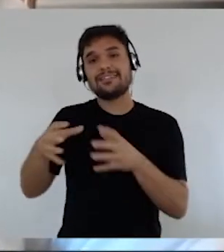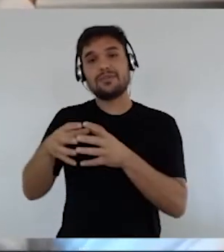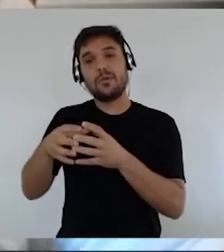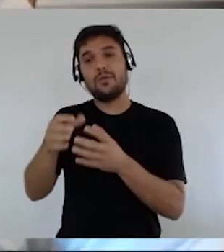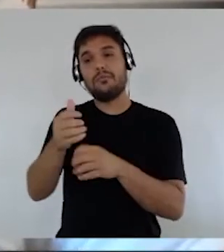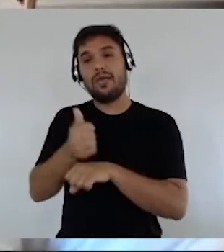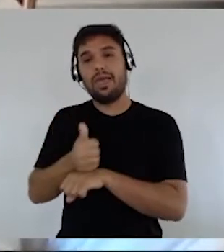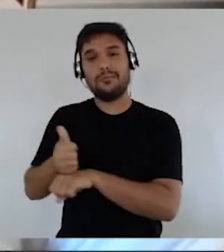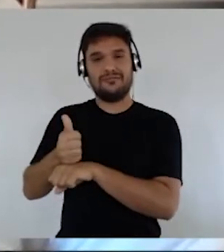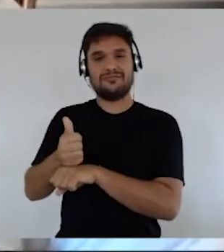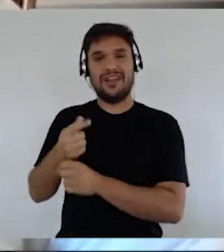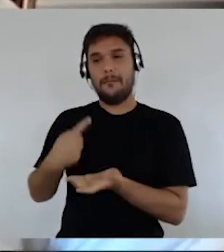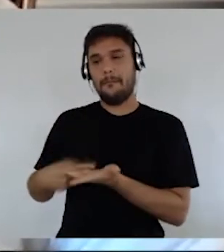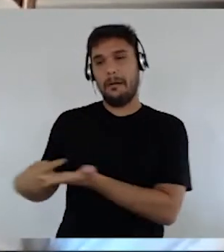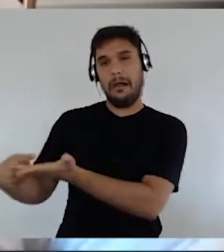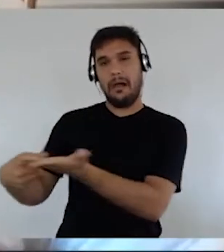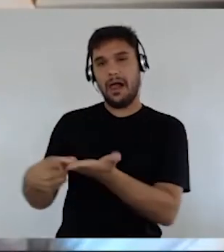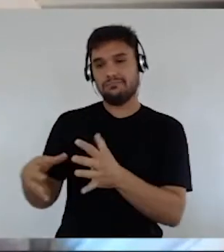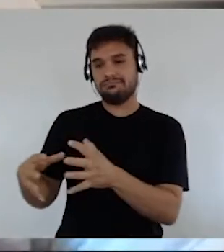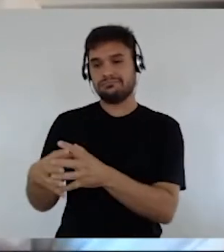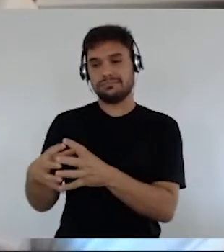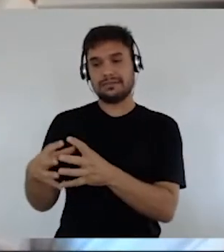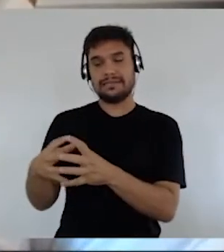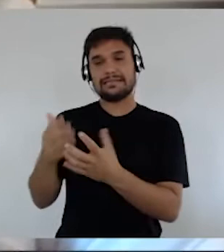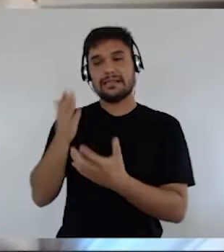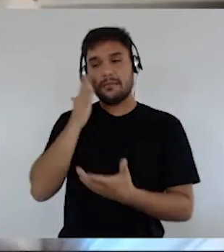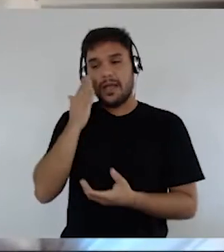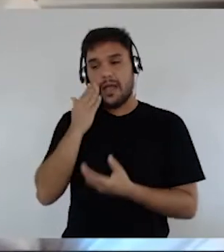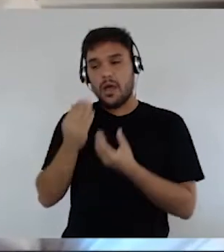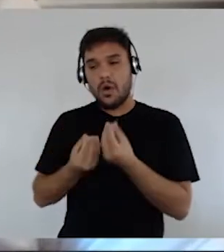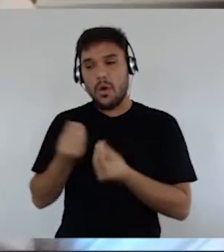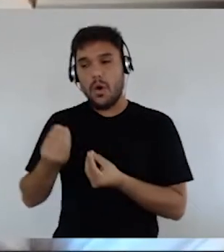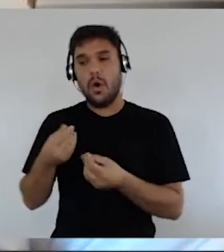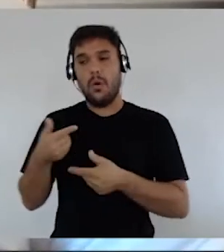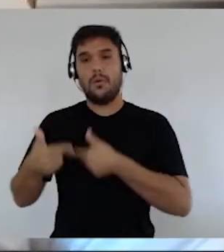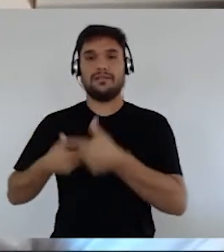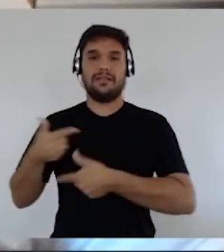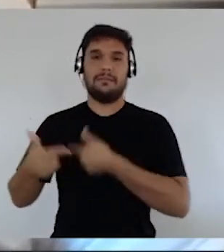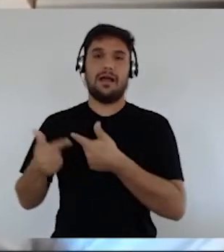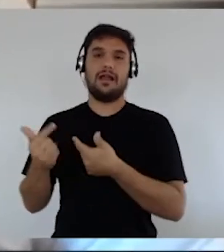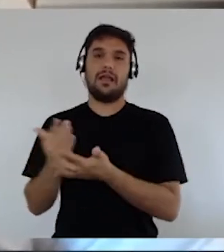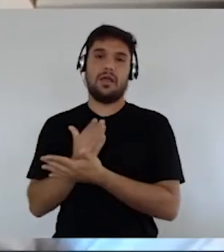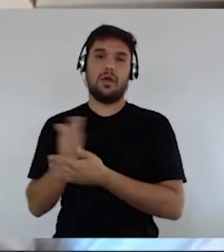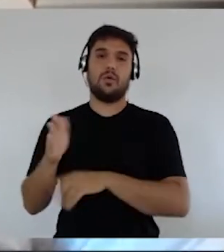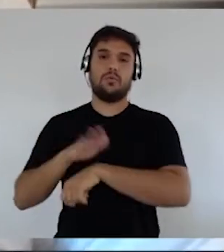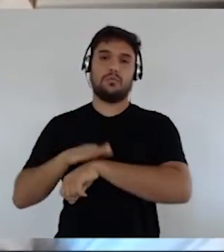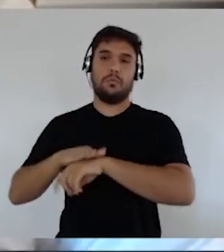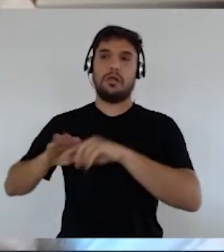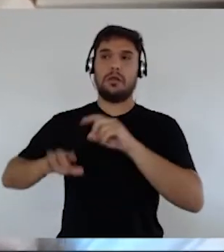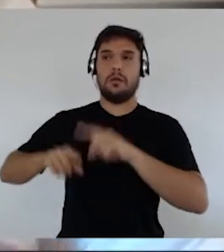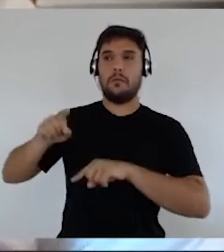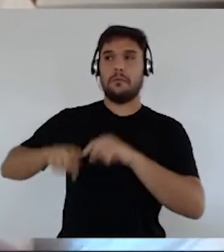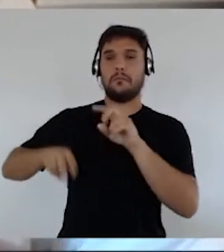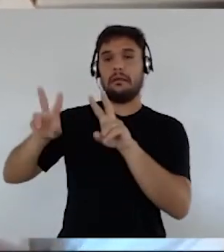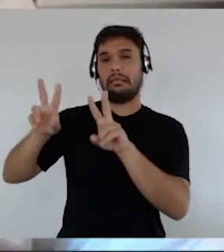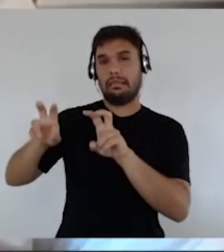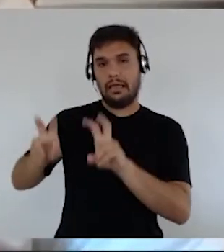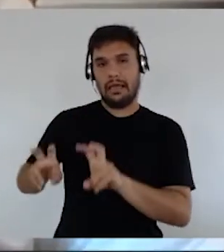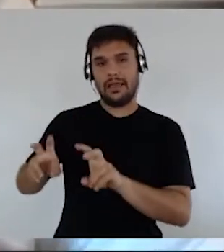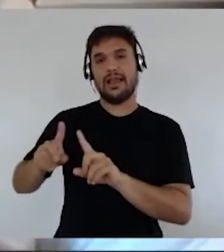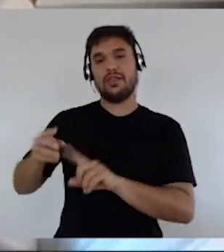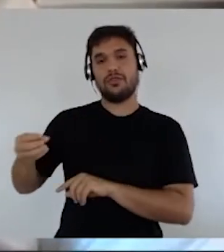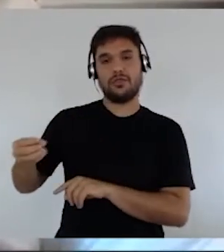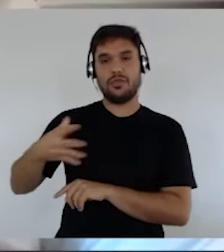negociação coletiva, saber como é que se atua perante determinadas matérias novas ou matérias que ainda